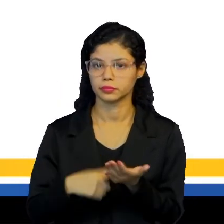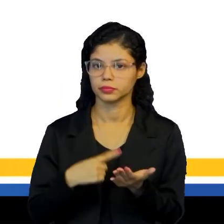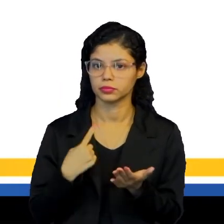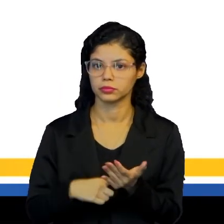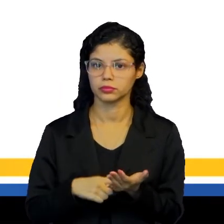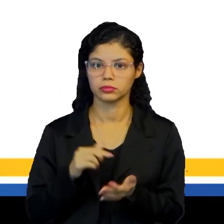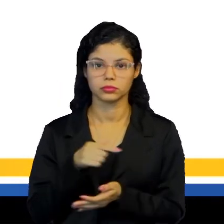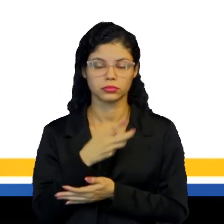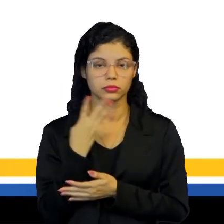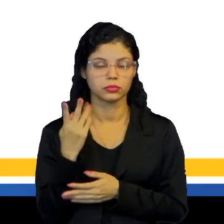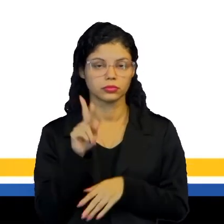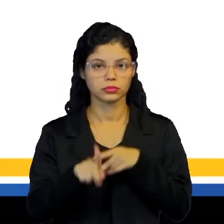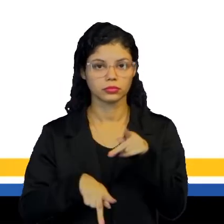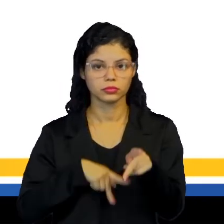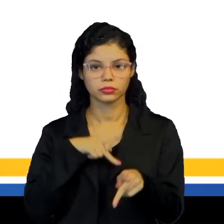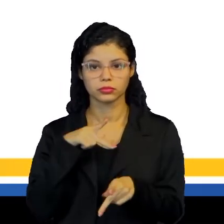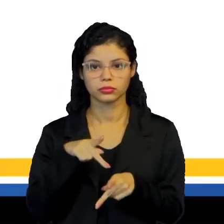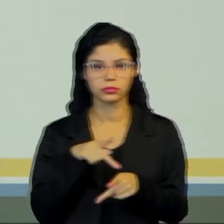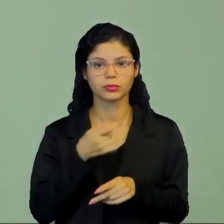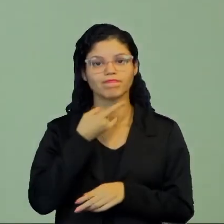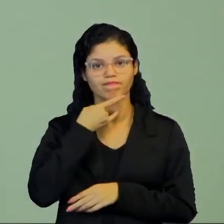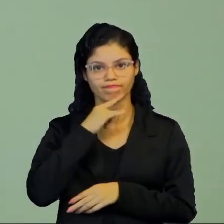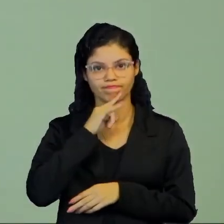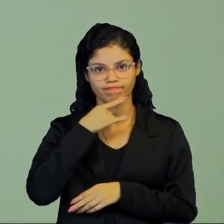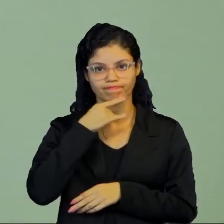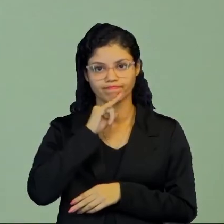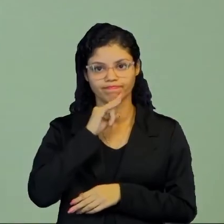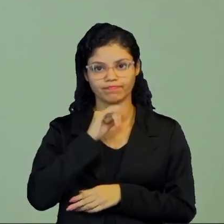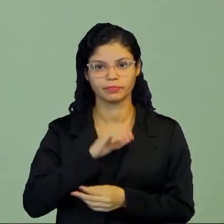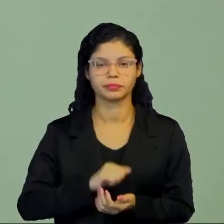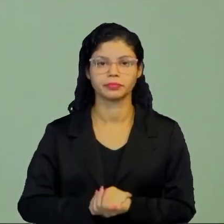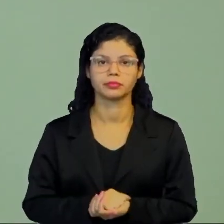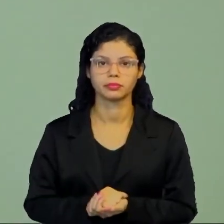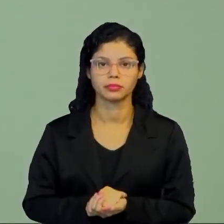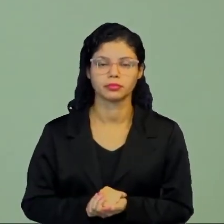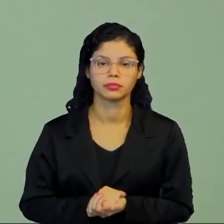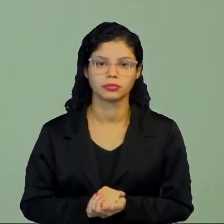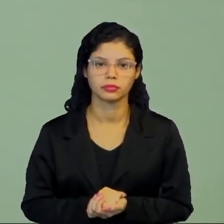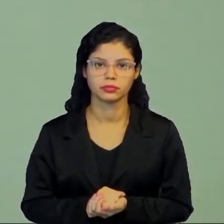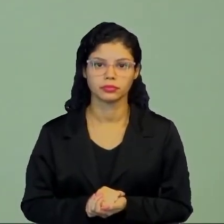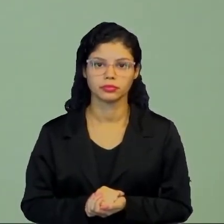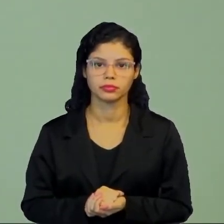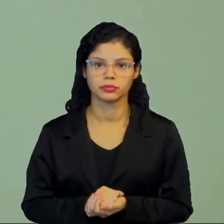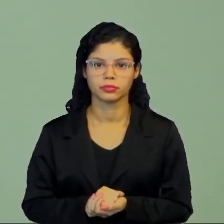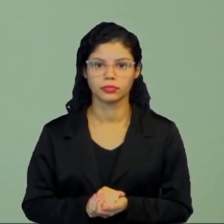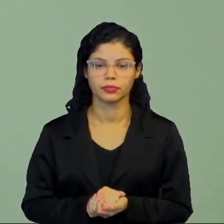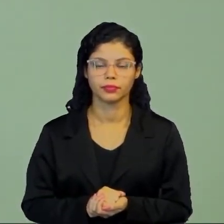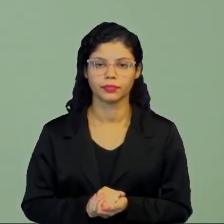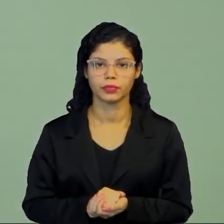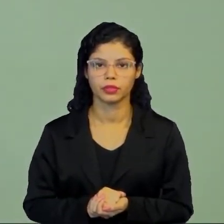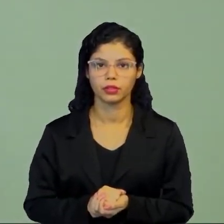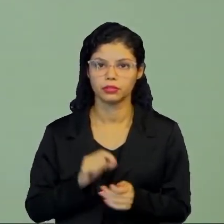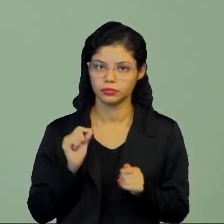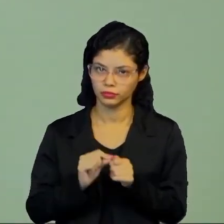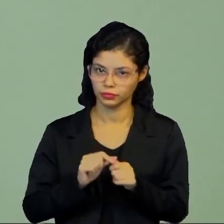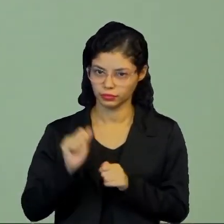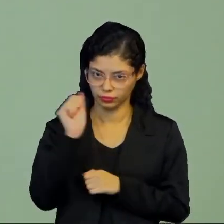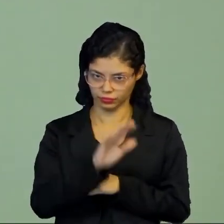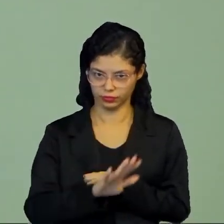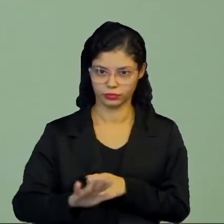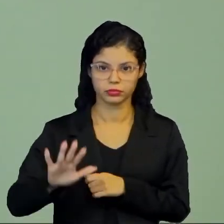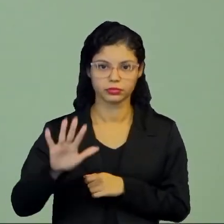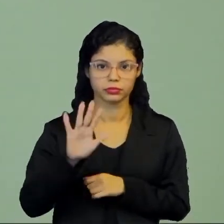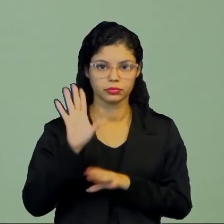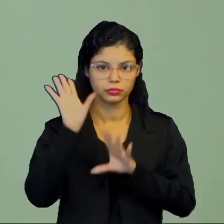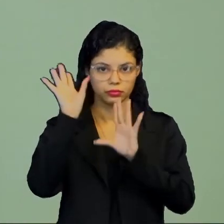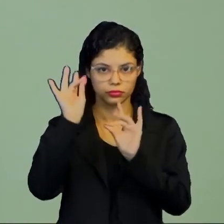o quanto a população bebe, tudo bem? Aí é o consumo, na forma geral,